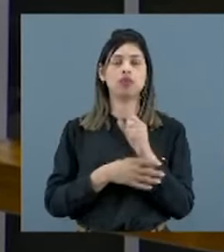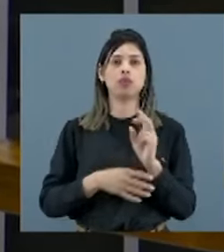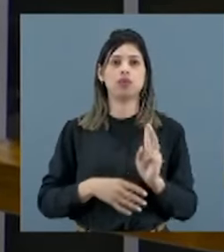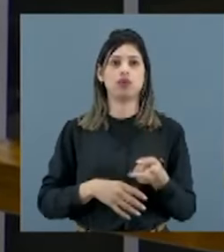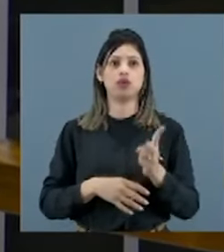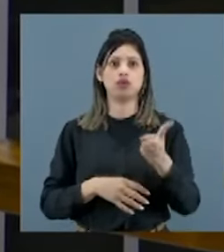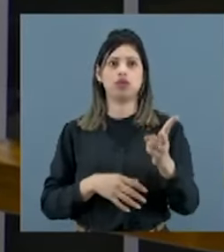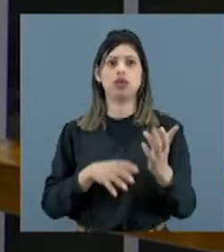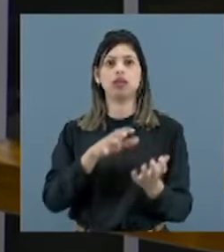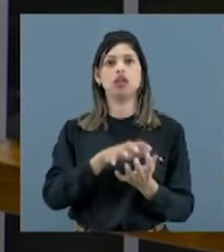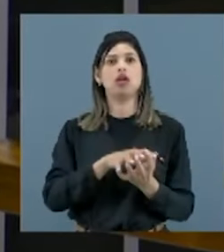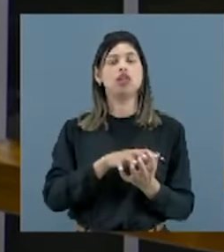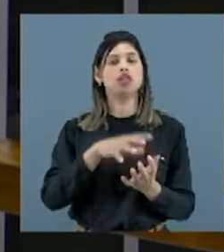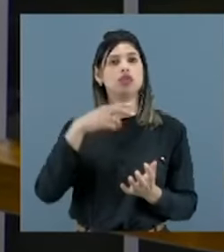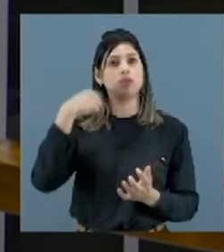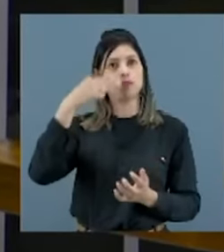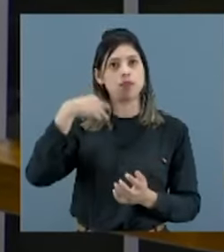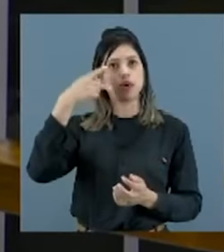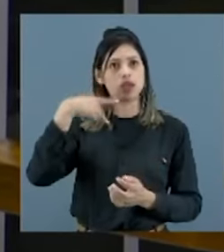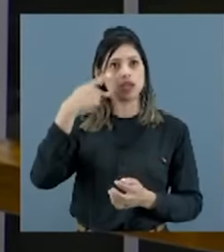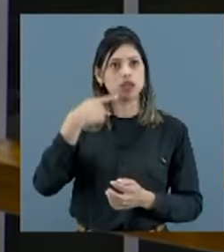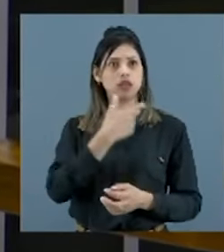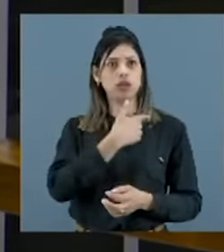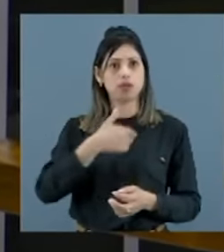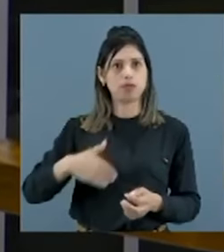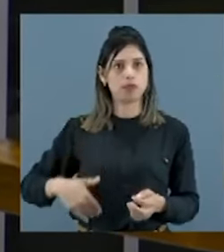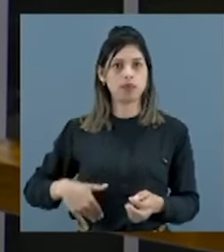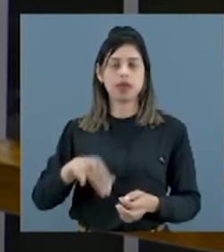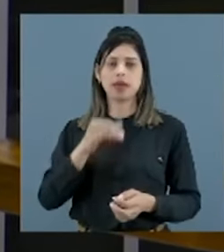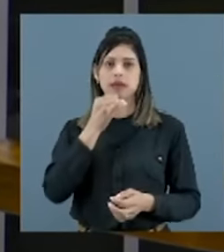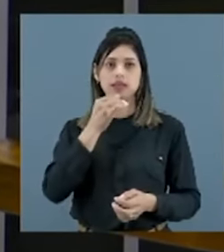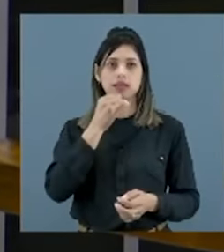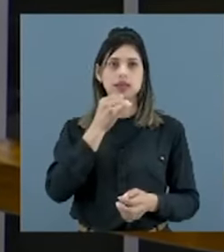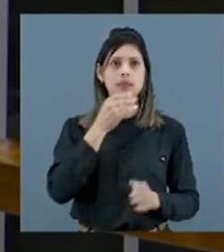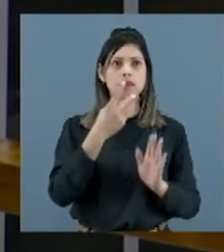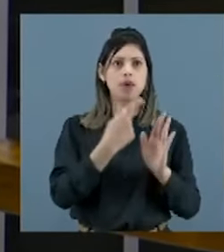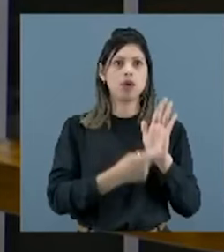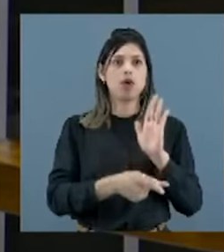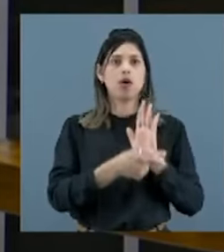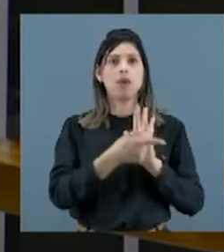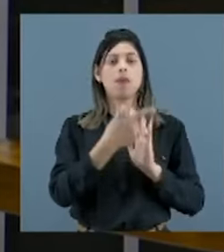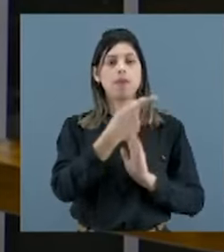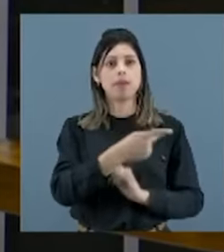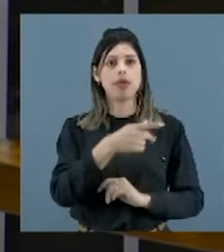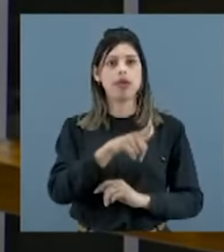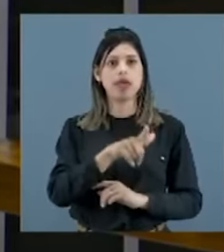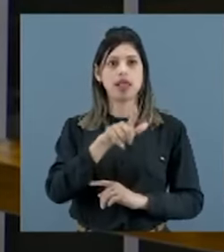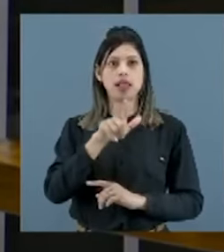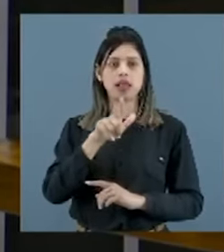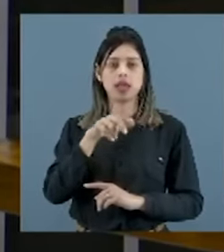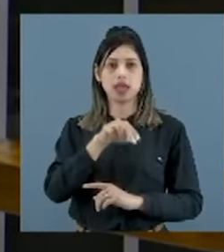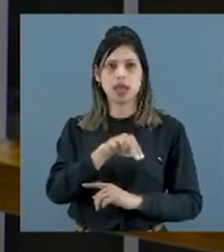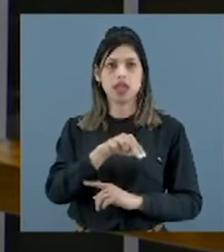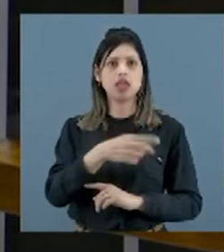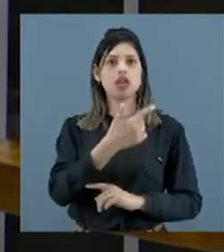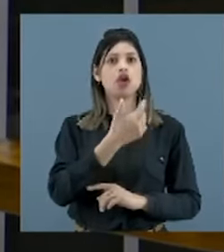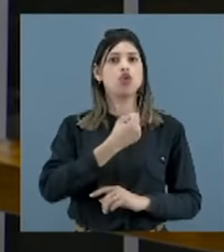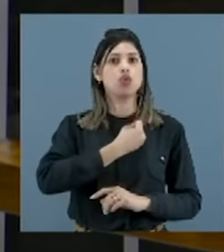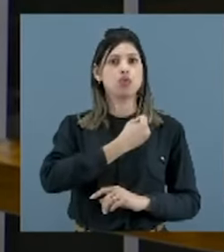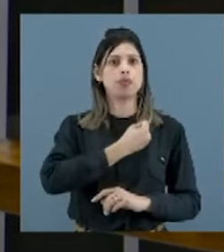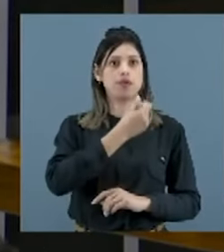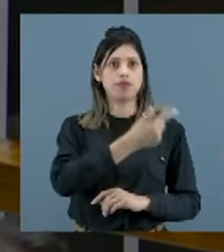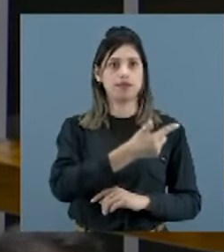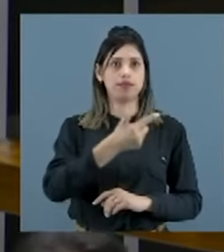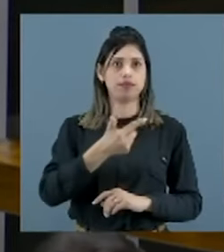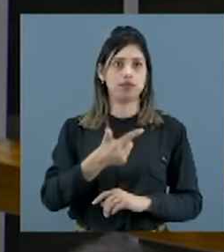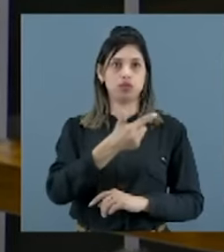políticas públicas no Brasil. Por exemplo, o PLN 22 tem uma suplementação orçamentária